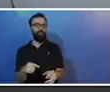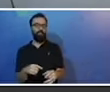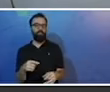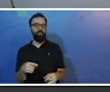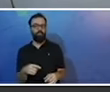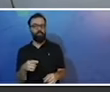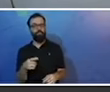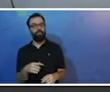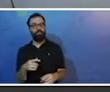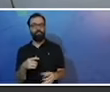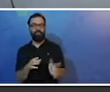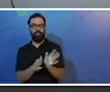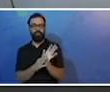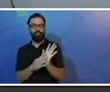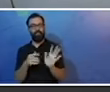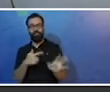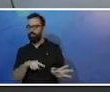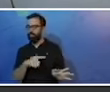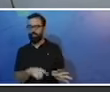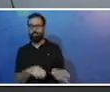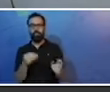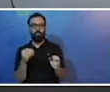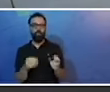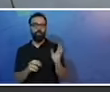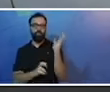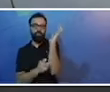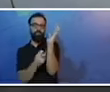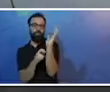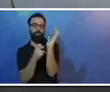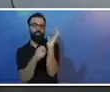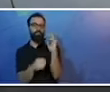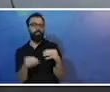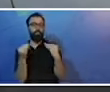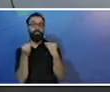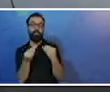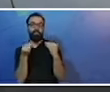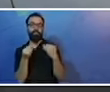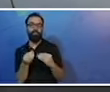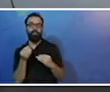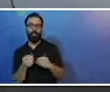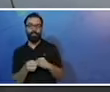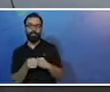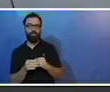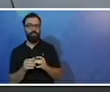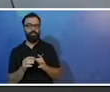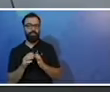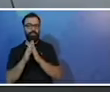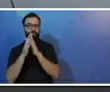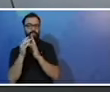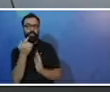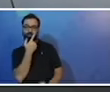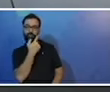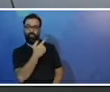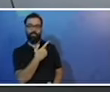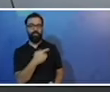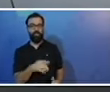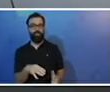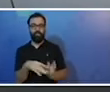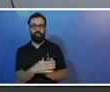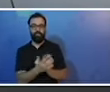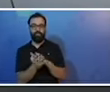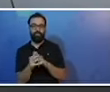cobras não tem mão como é que elas sobem nos pezin de limão estica en cole